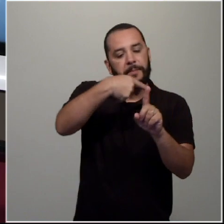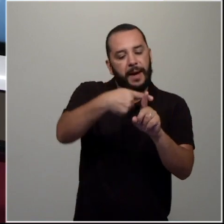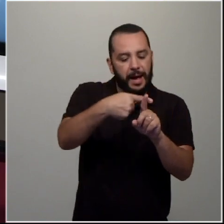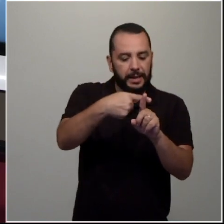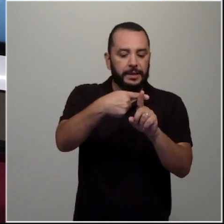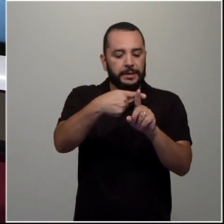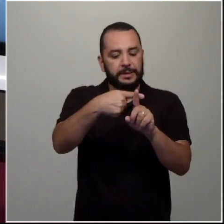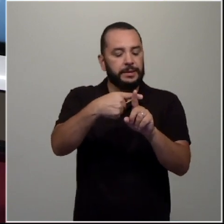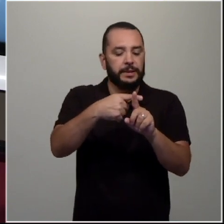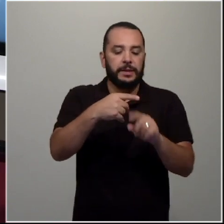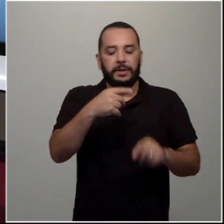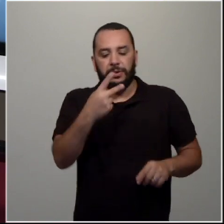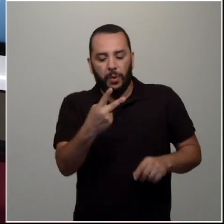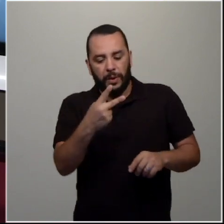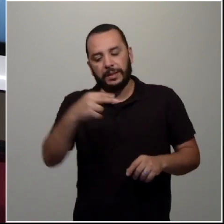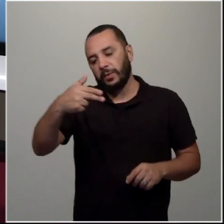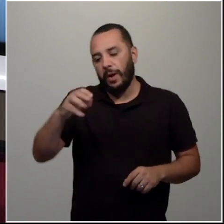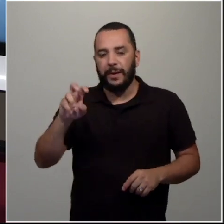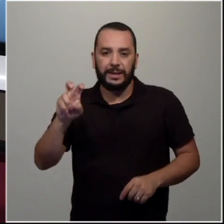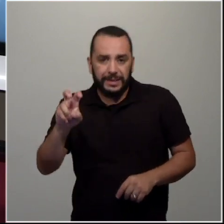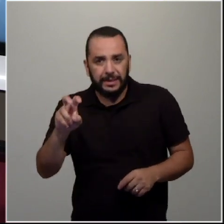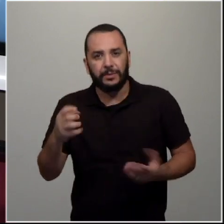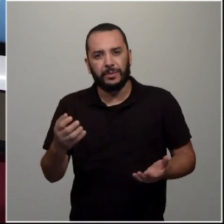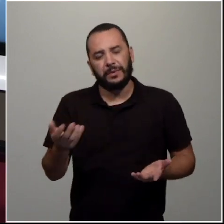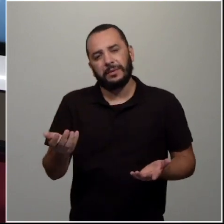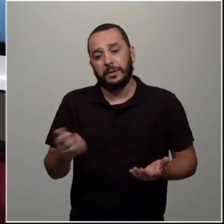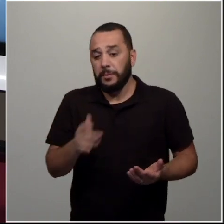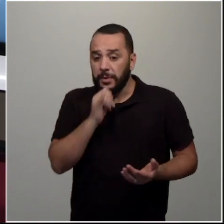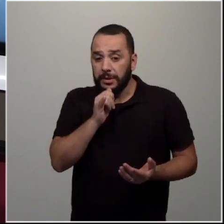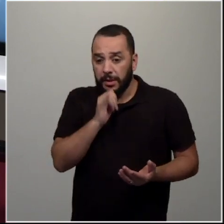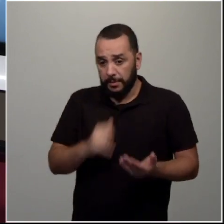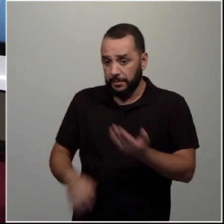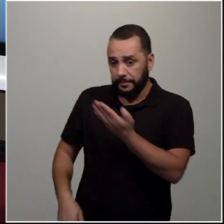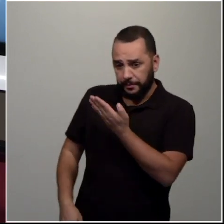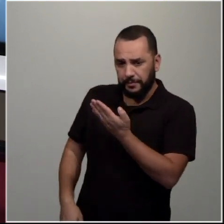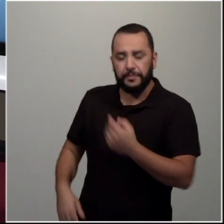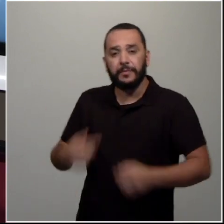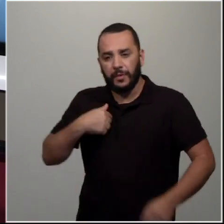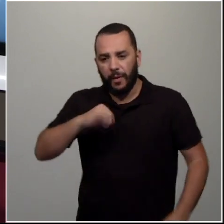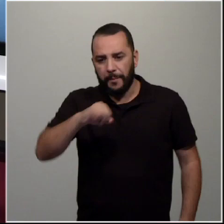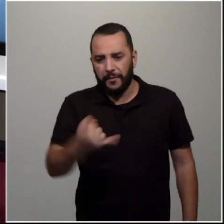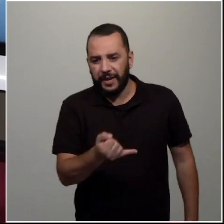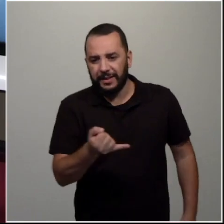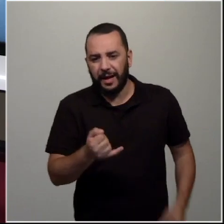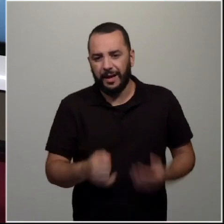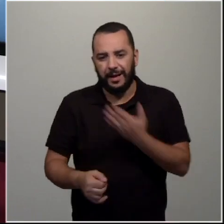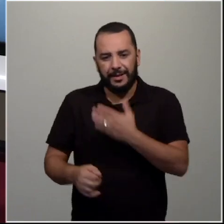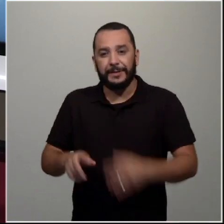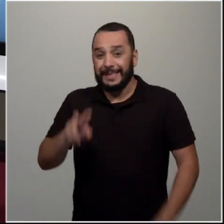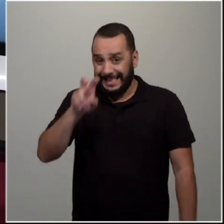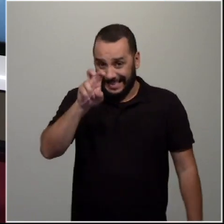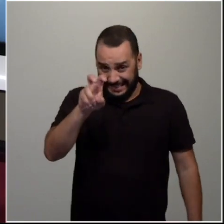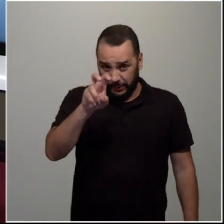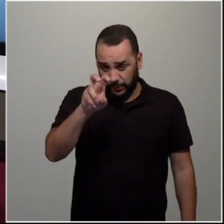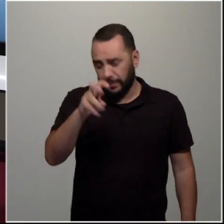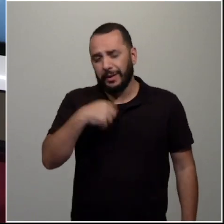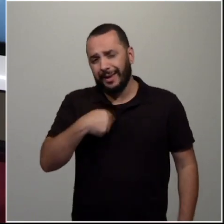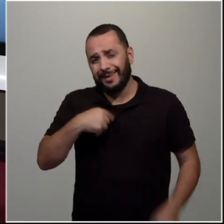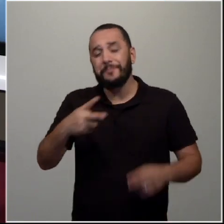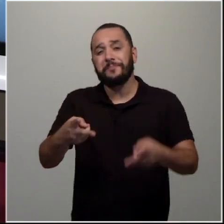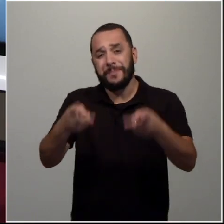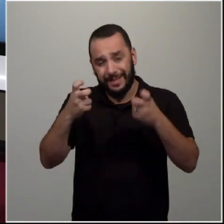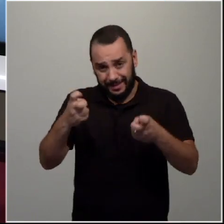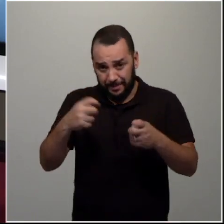permite que o aluno b é perceber que por exemplo eu vou aproveitar os cinco nec o aluno pode perceber